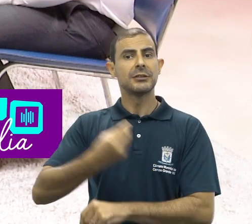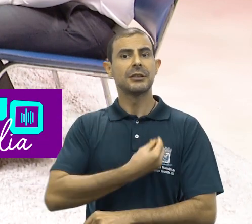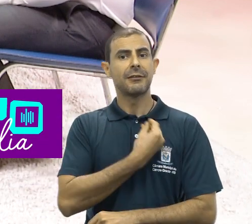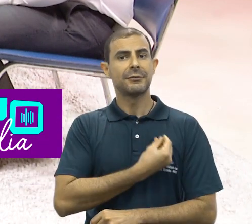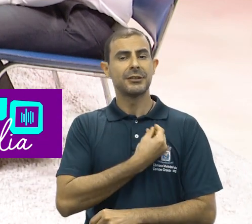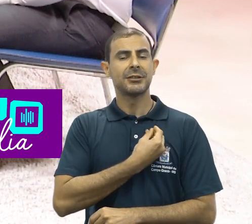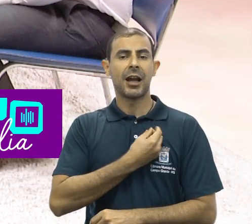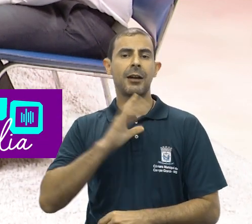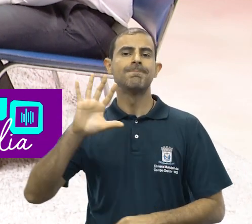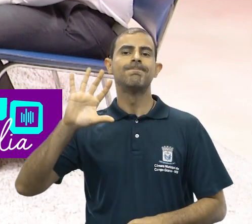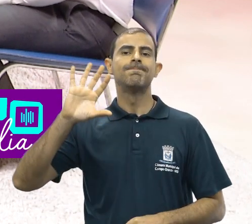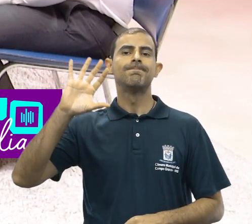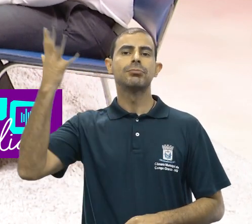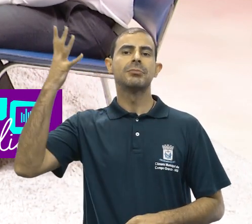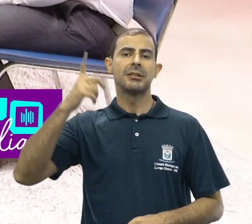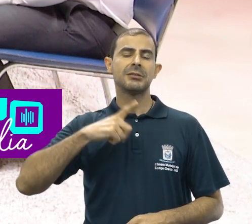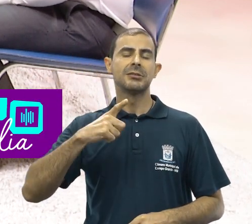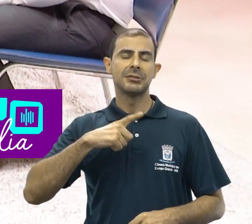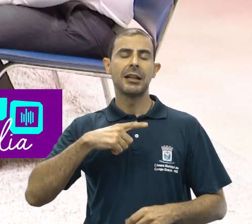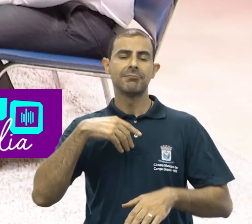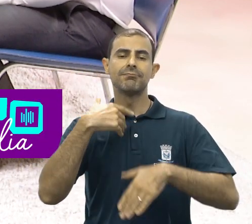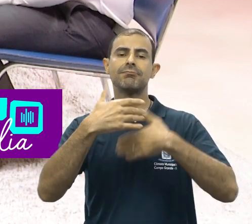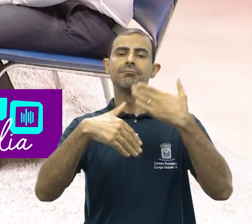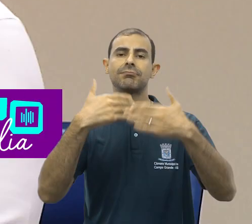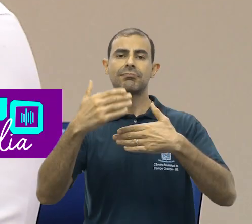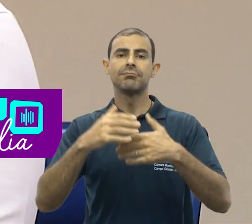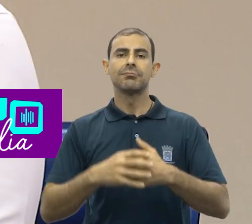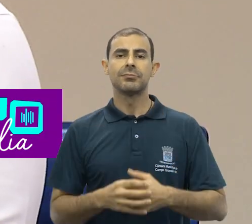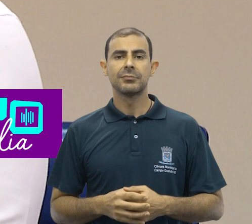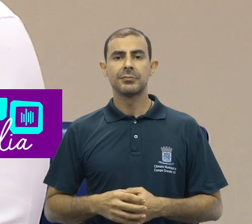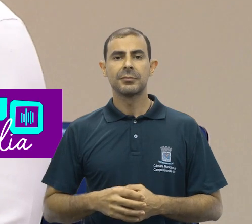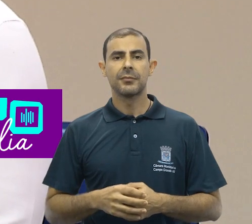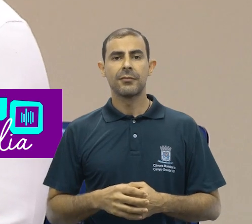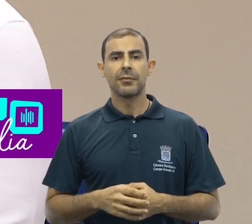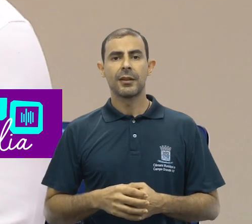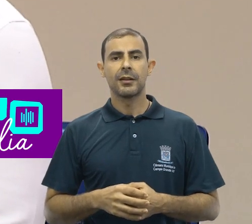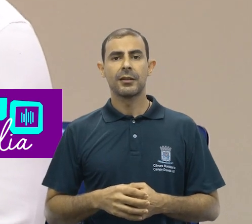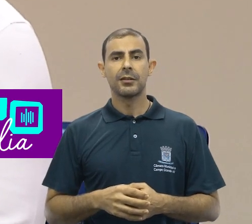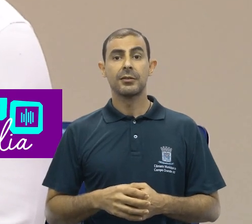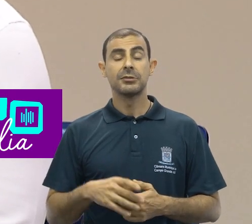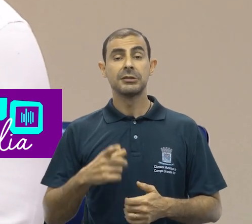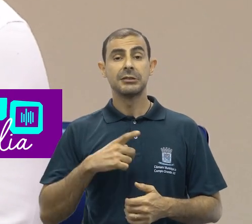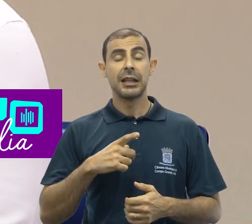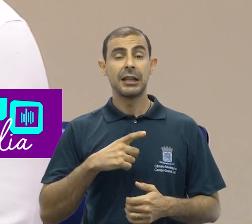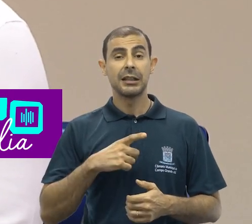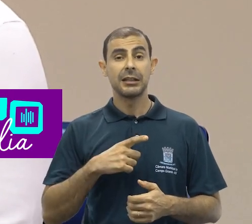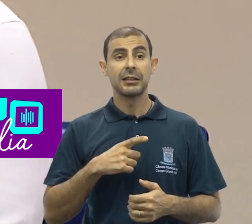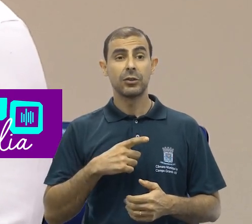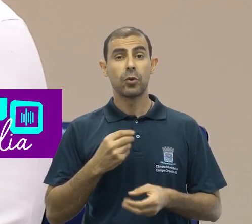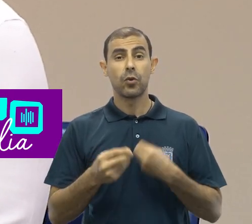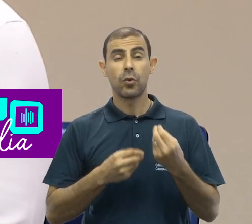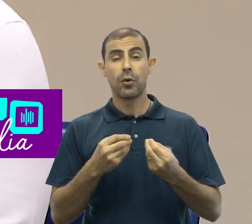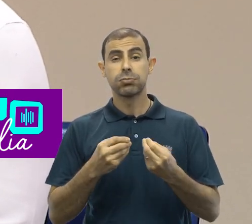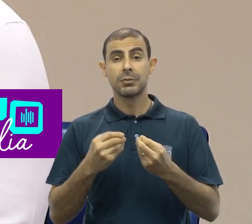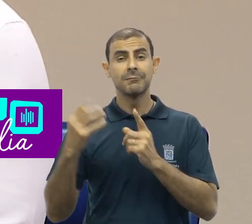chama, desenvolve o fenótipo, que a gente fala, né? O genótipo e desenvolve o fenótipo. Então, a